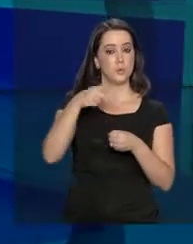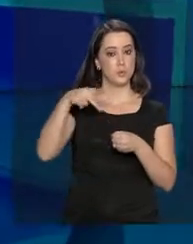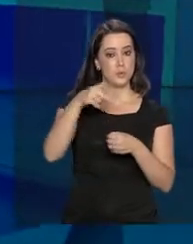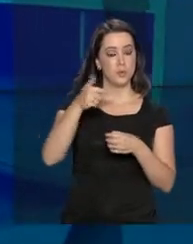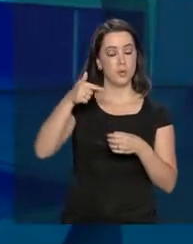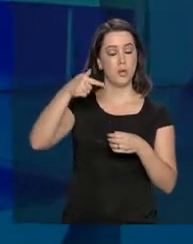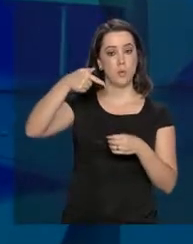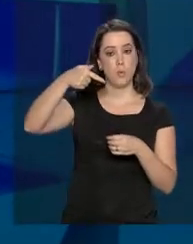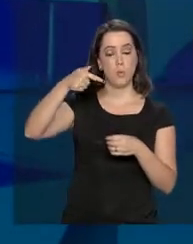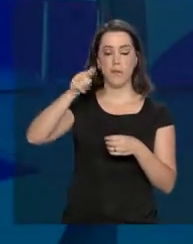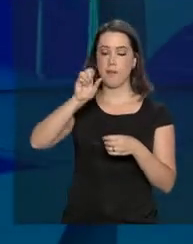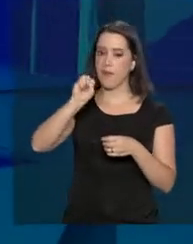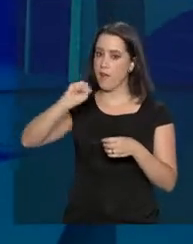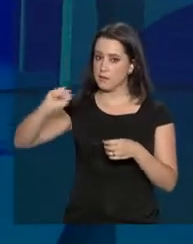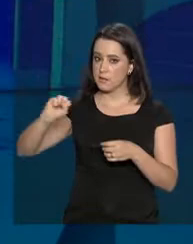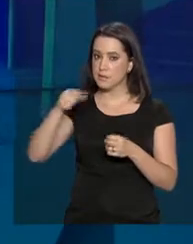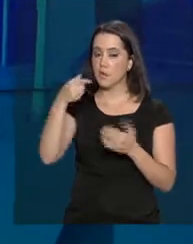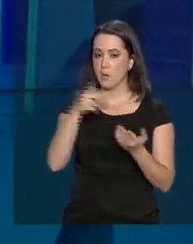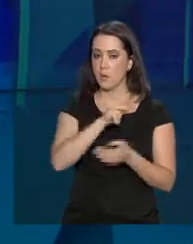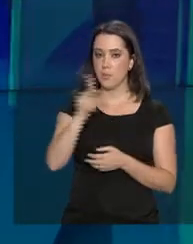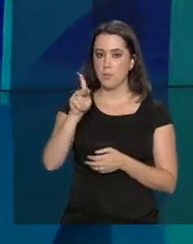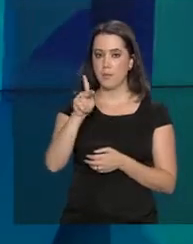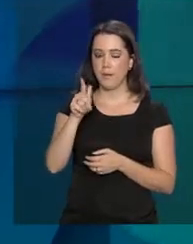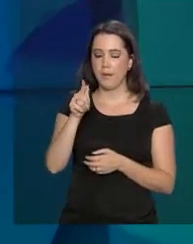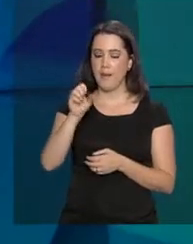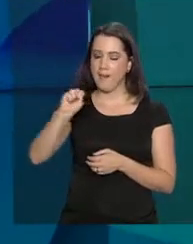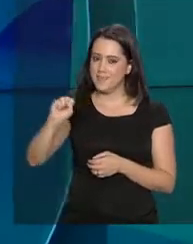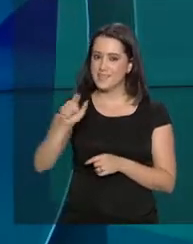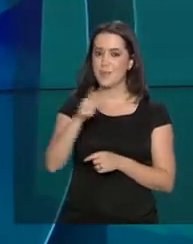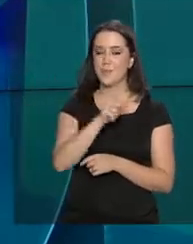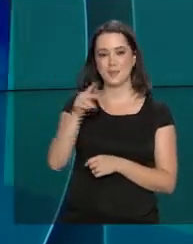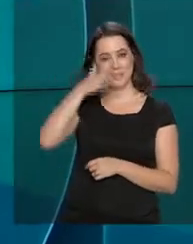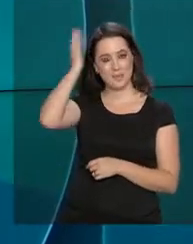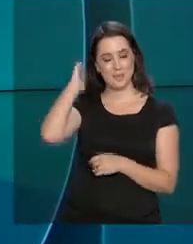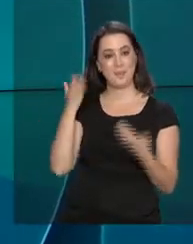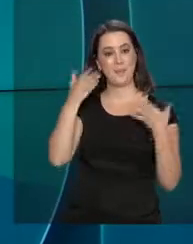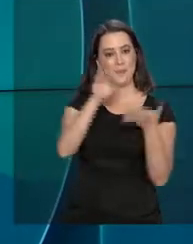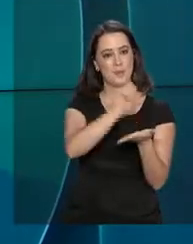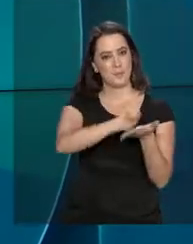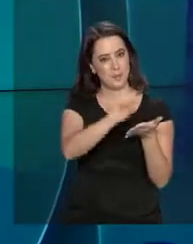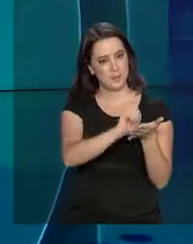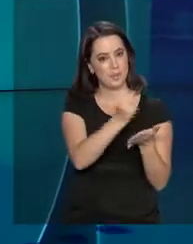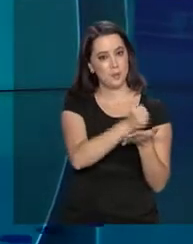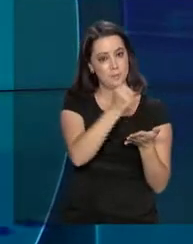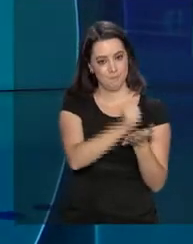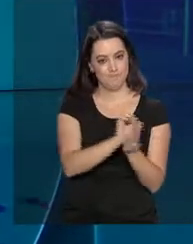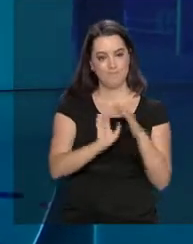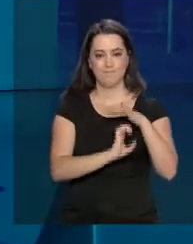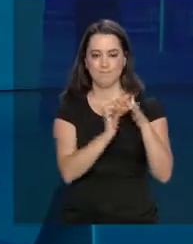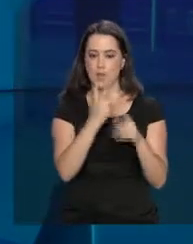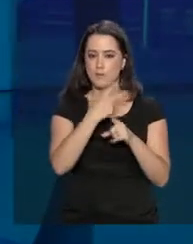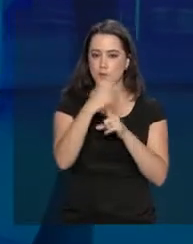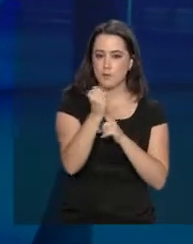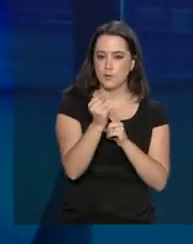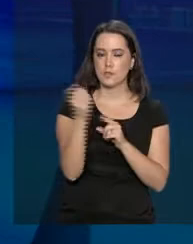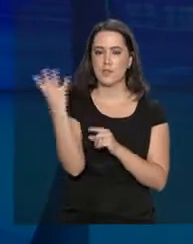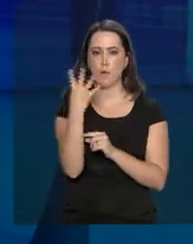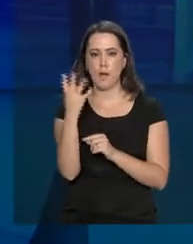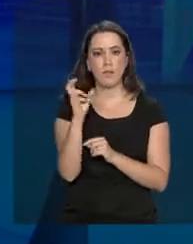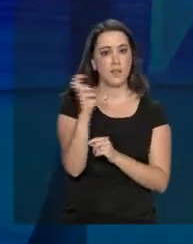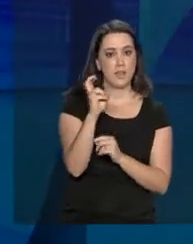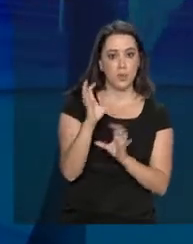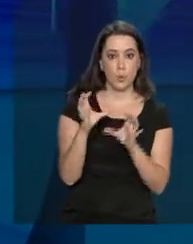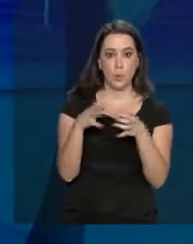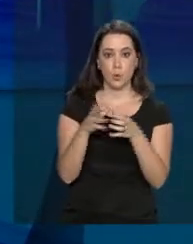petróleo e gás o presidente michel temer participou da cerimônia de assinatura dos contratos com as empresas vencedoras da quarta e quinta